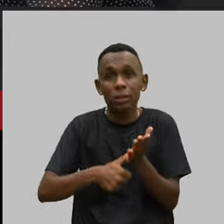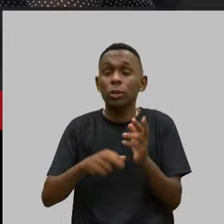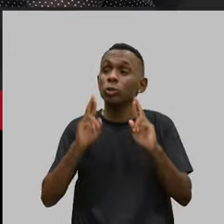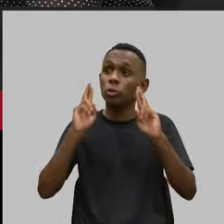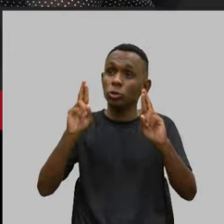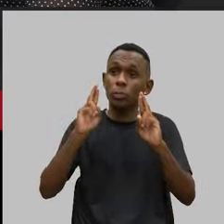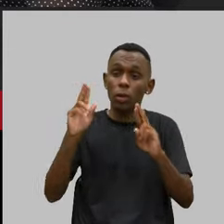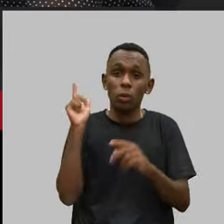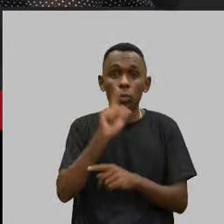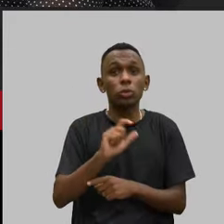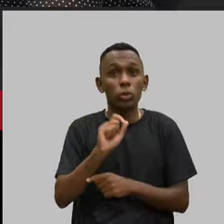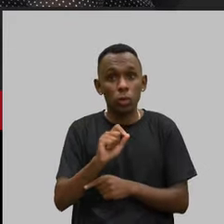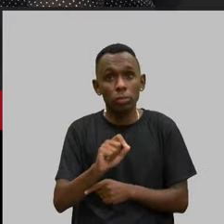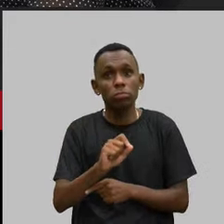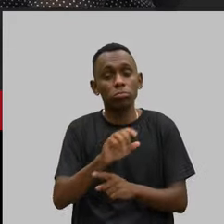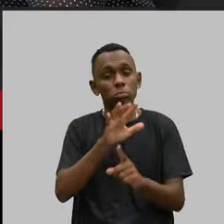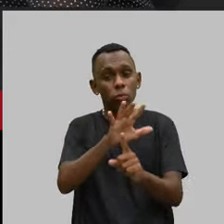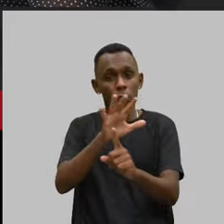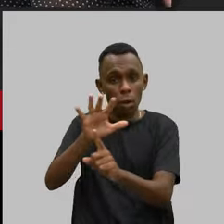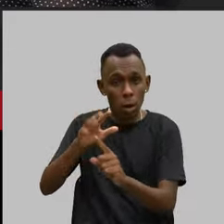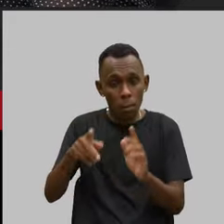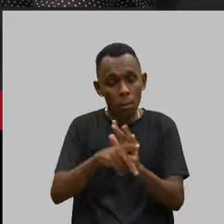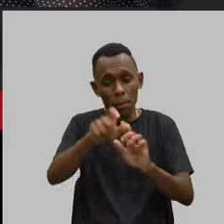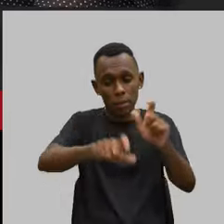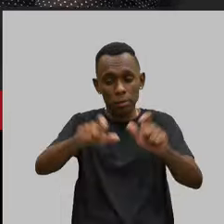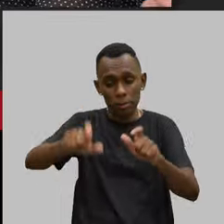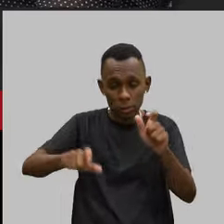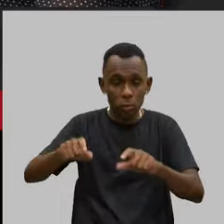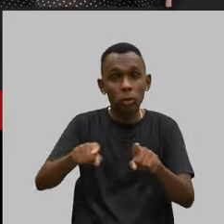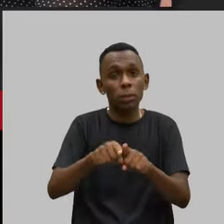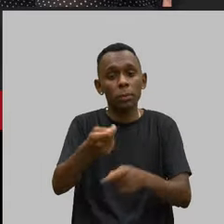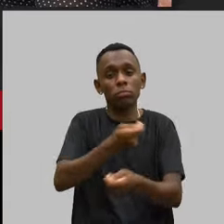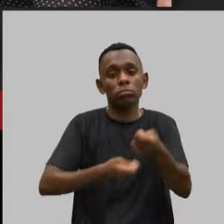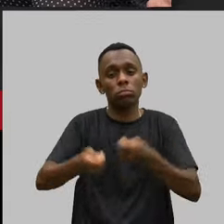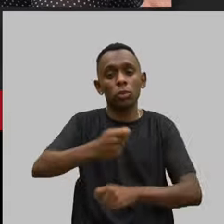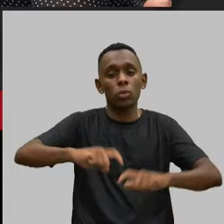isso impactar não só a vida do cidadão como também a economia